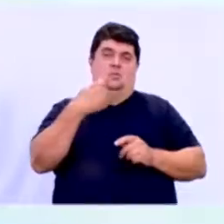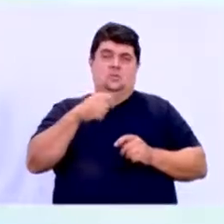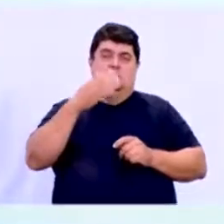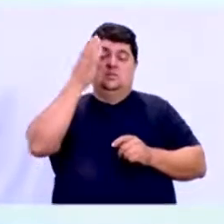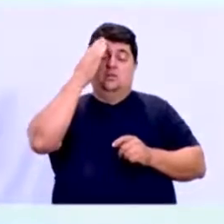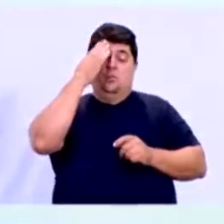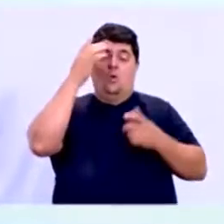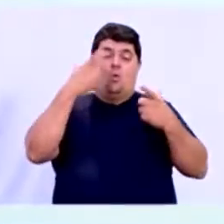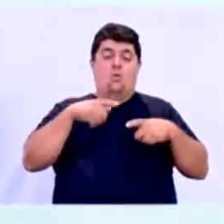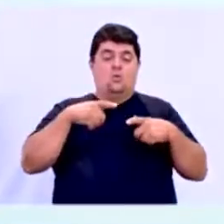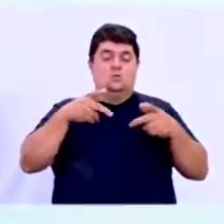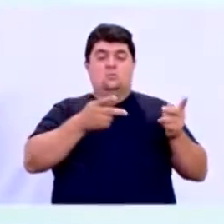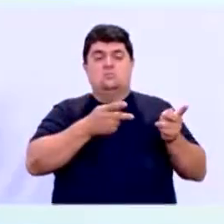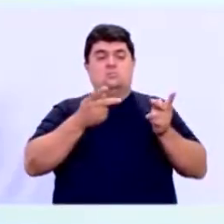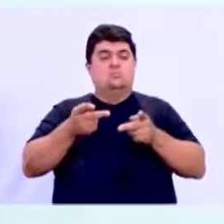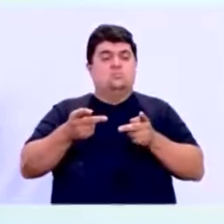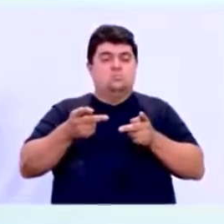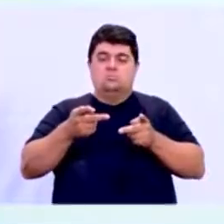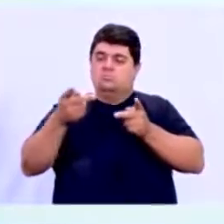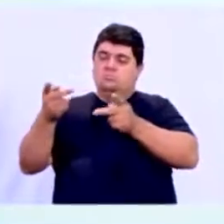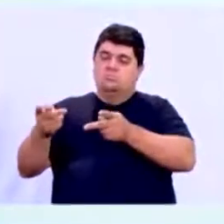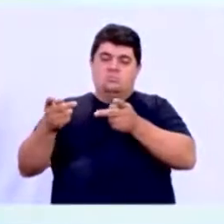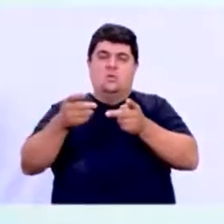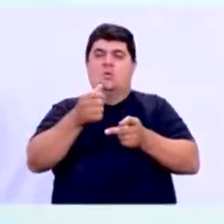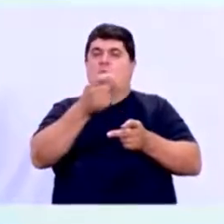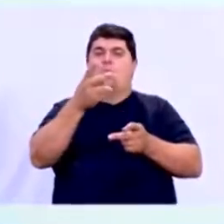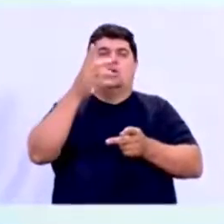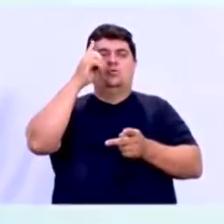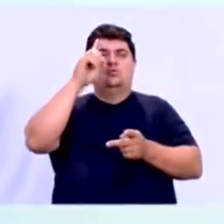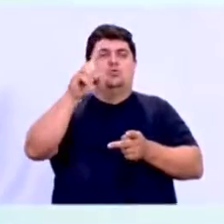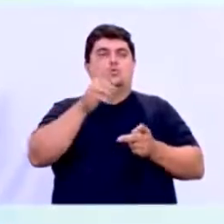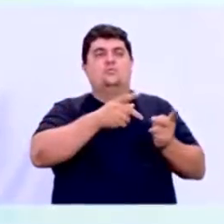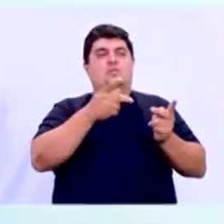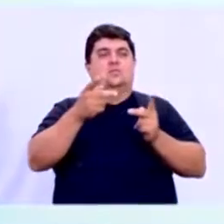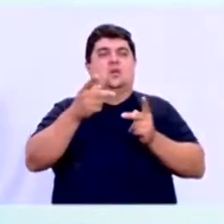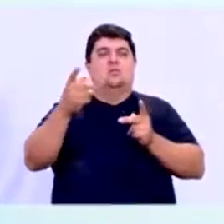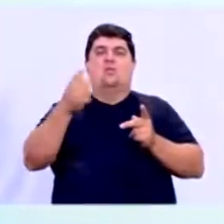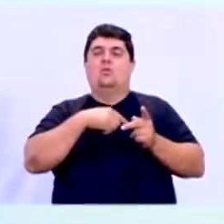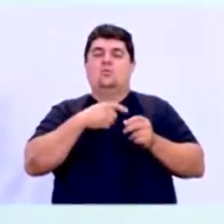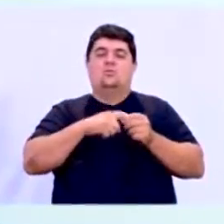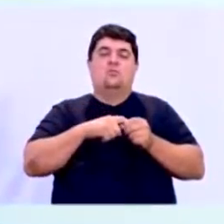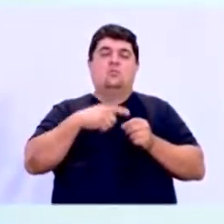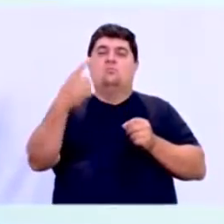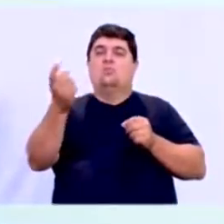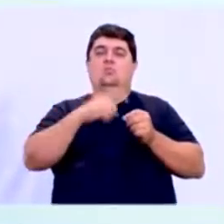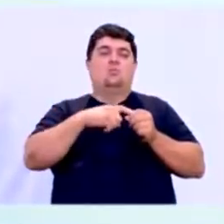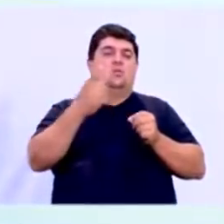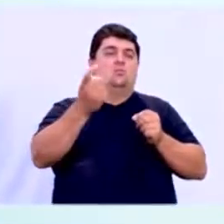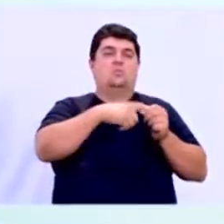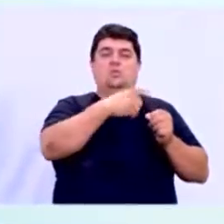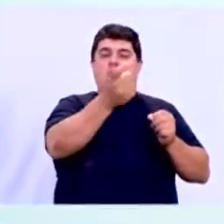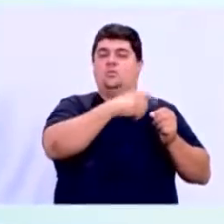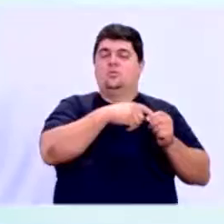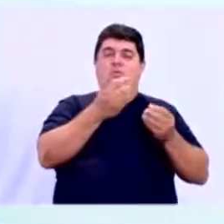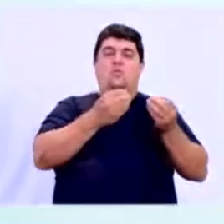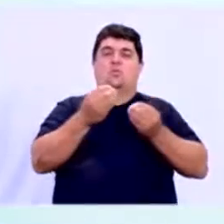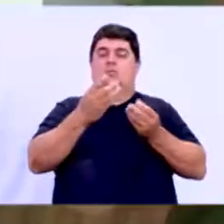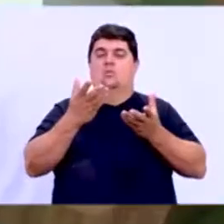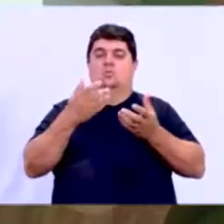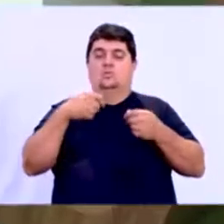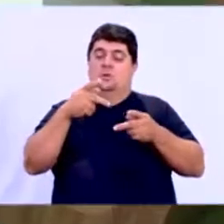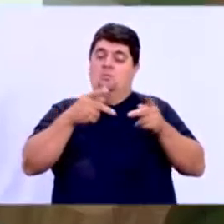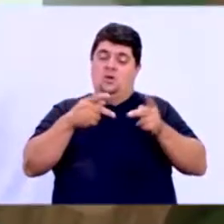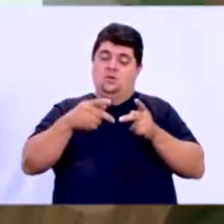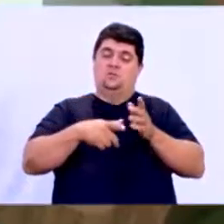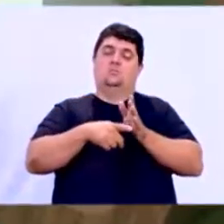né? Quais lugares eu vou conhecer, quantos dias eu vou ficar nesse lugar, quais são os pontos turísticos que existem nesse lugar para ser conhecido, né? Então, é